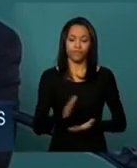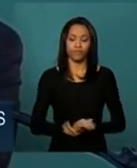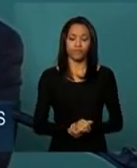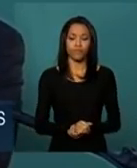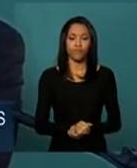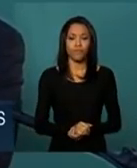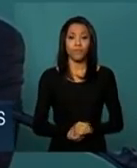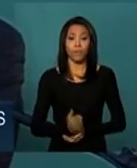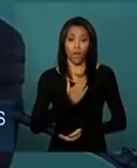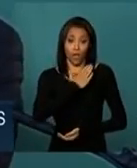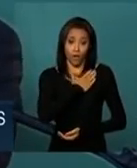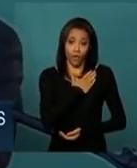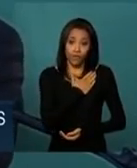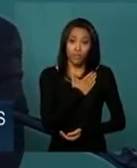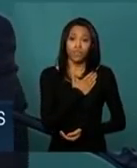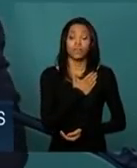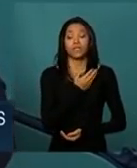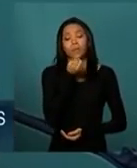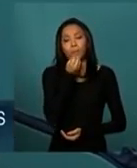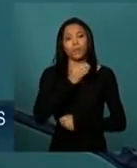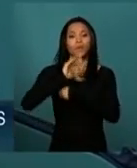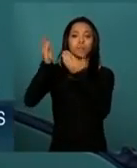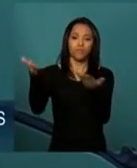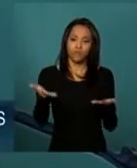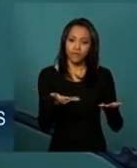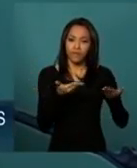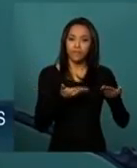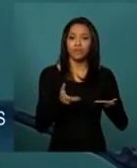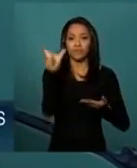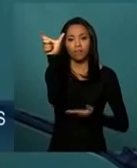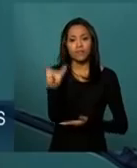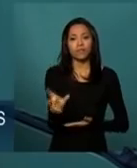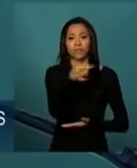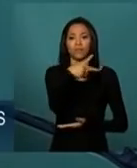gostaria de dar as boas-vindas à presidenta Dilma,